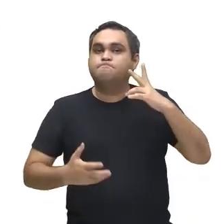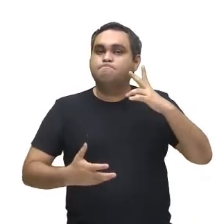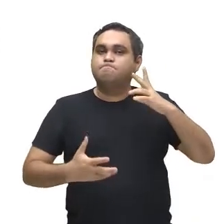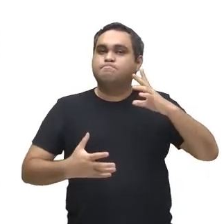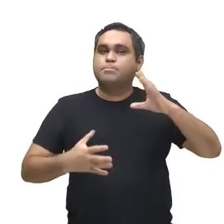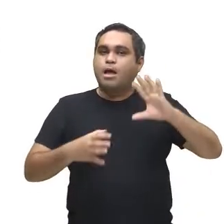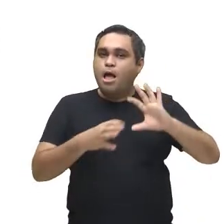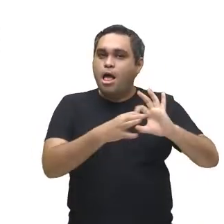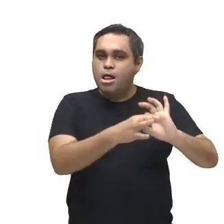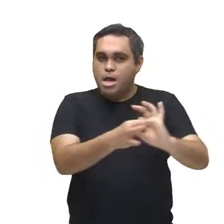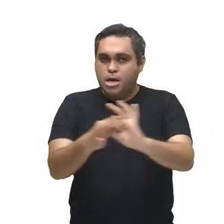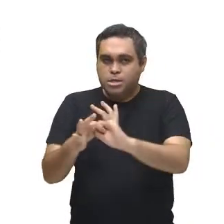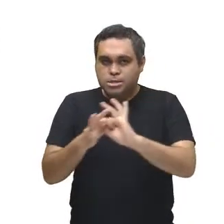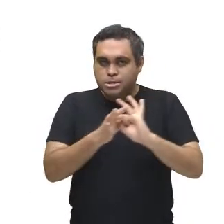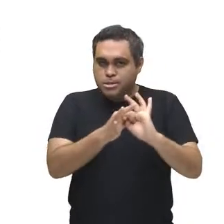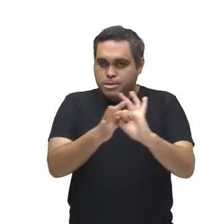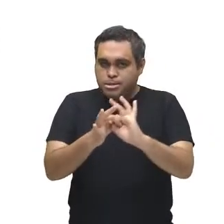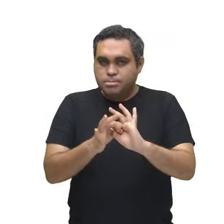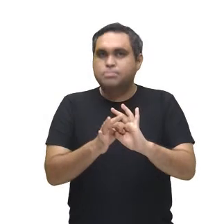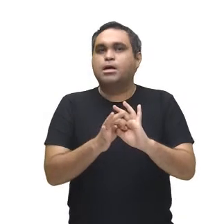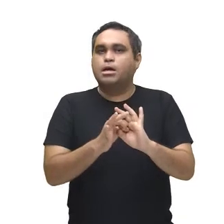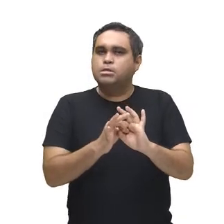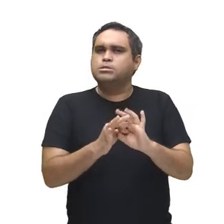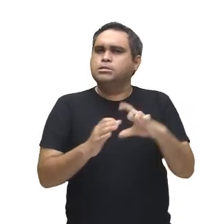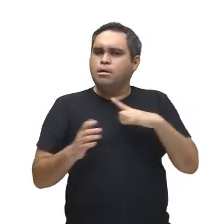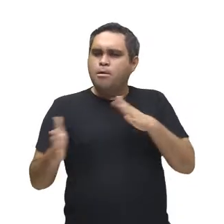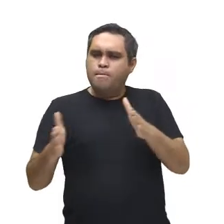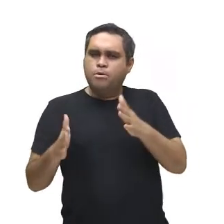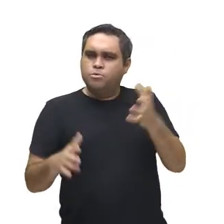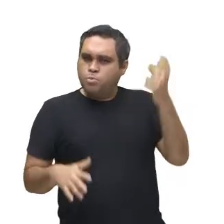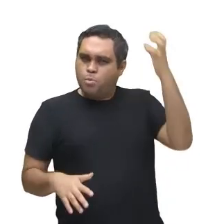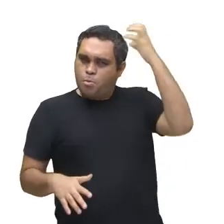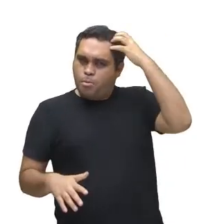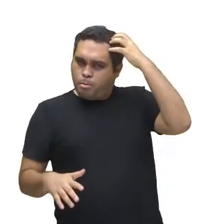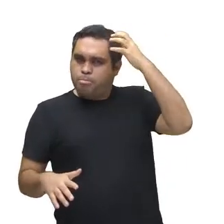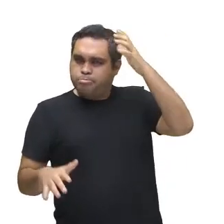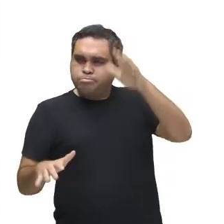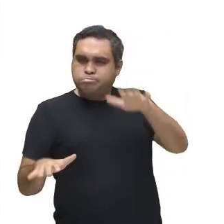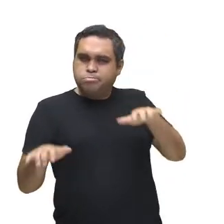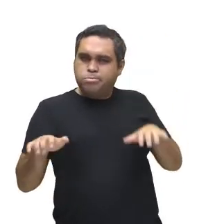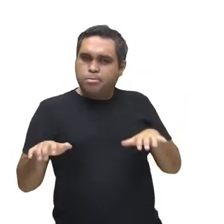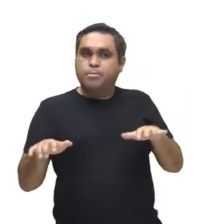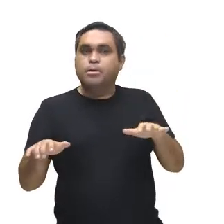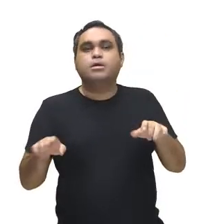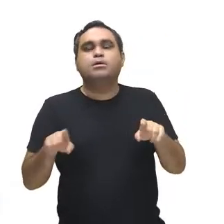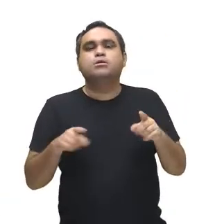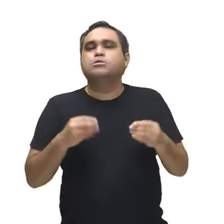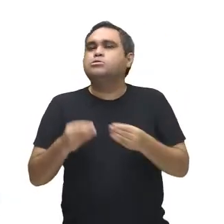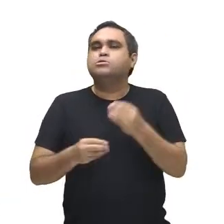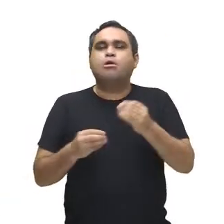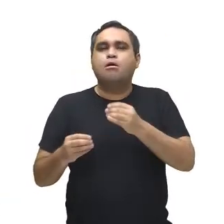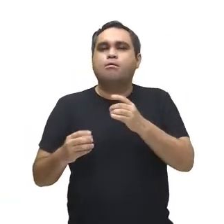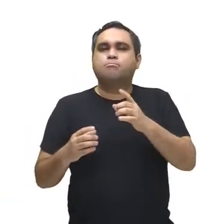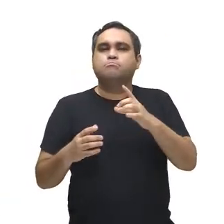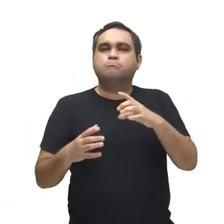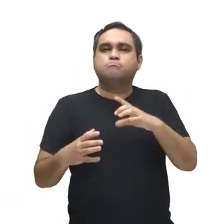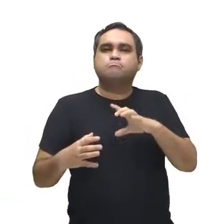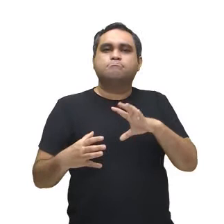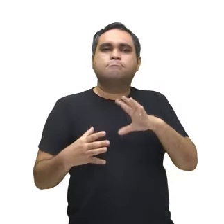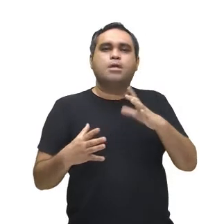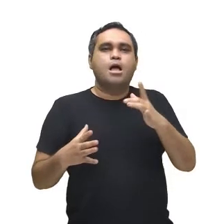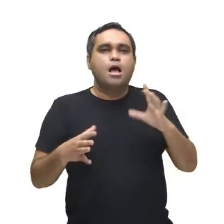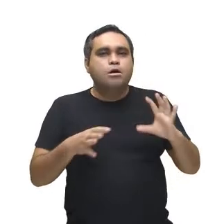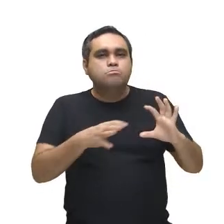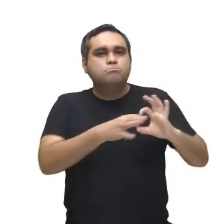que também engloba o período do imperialismo, para a gente entender como é que se deu essas políticas de aliança que culminaram futuramente com a